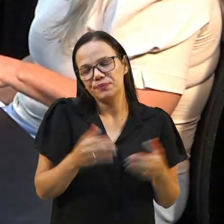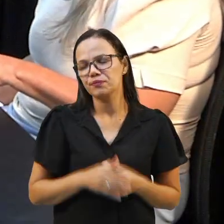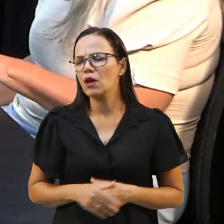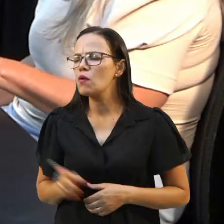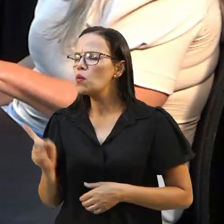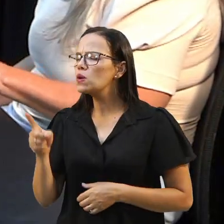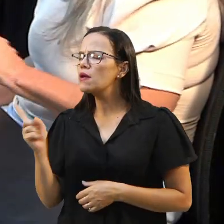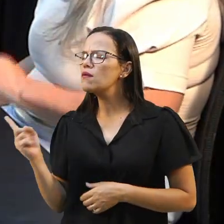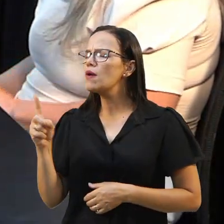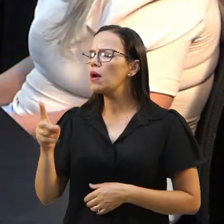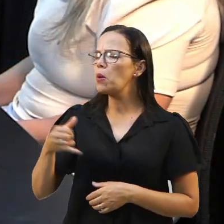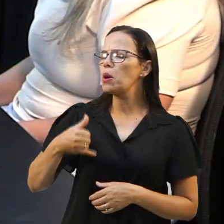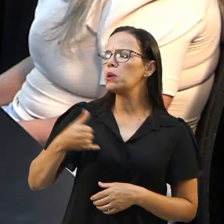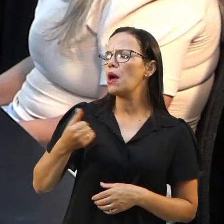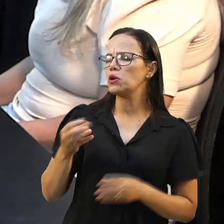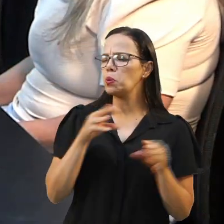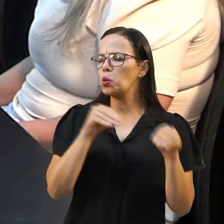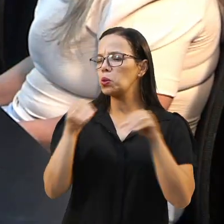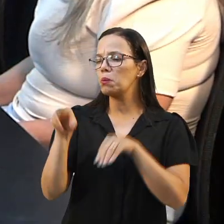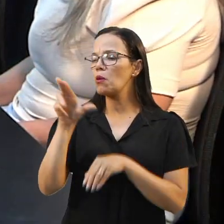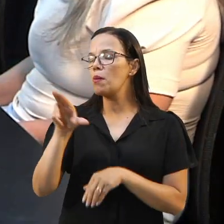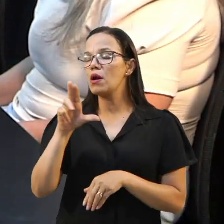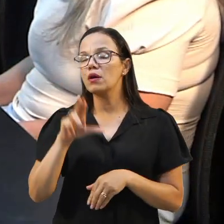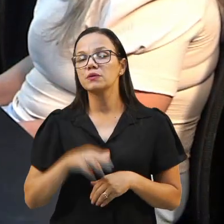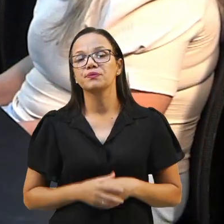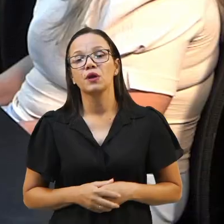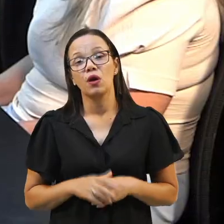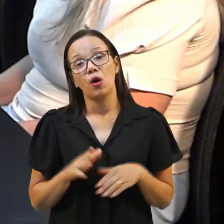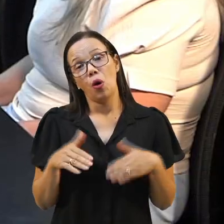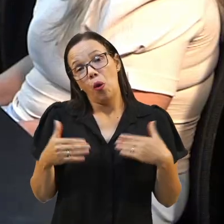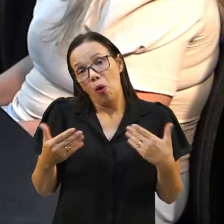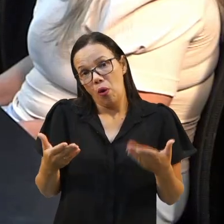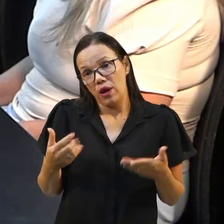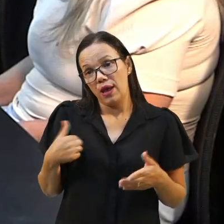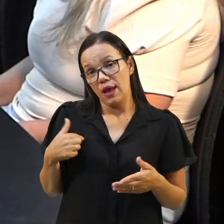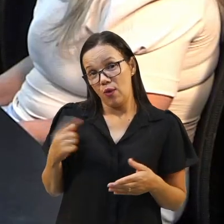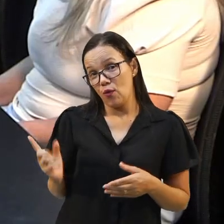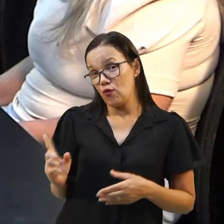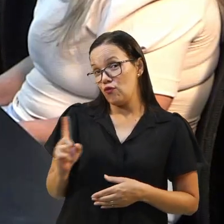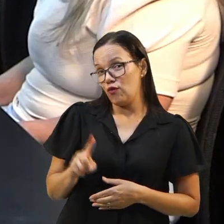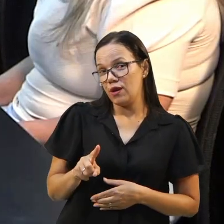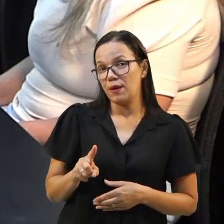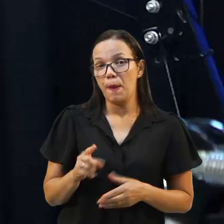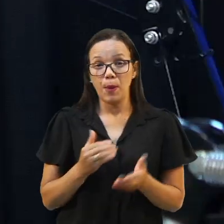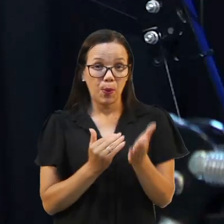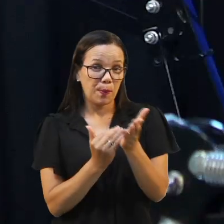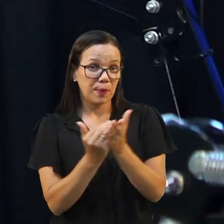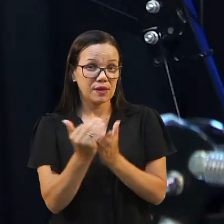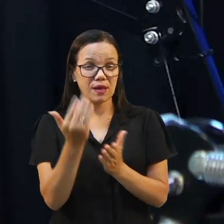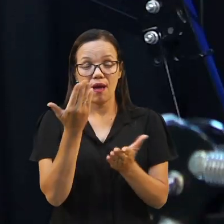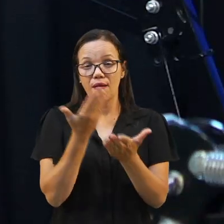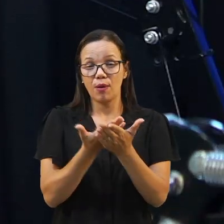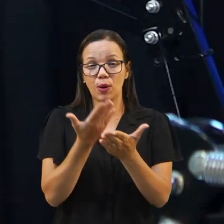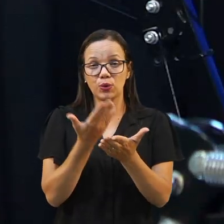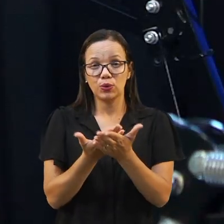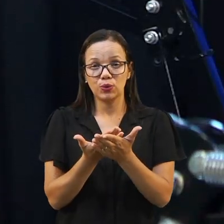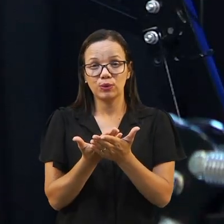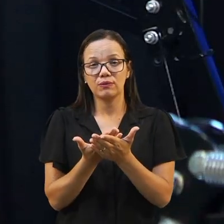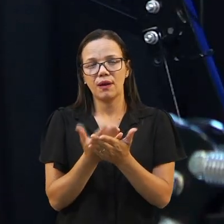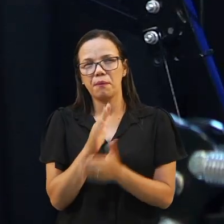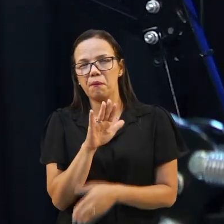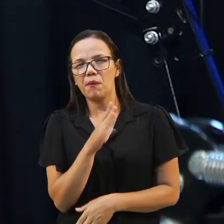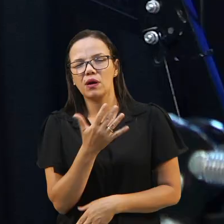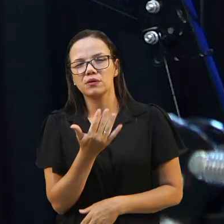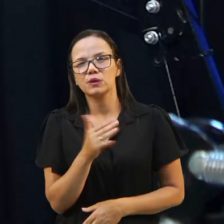para Uberlândia? Olha, eu vim para começar a estudar,